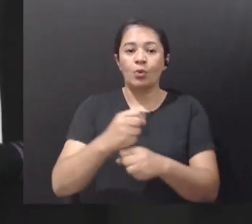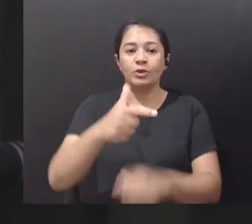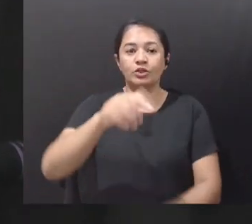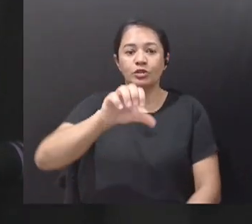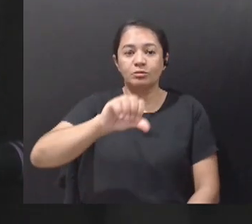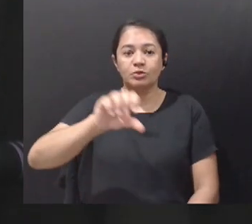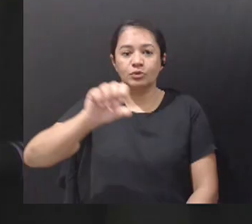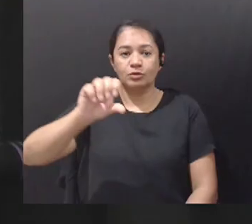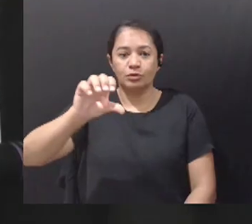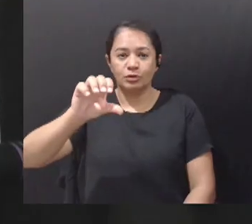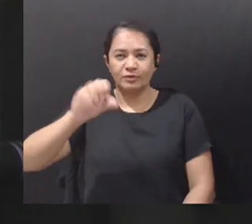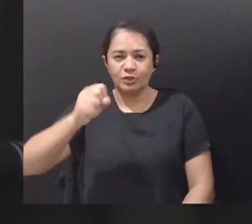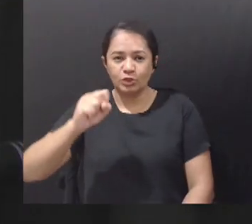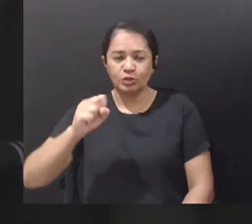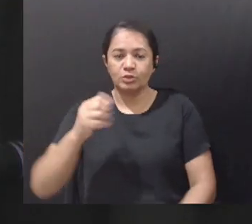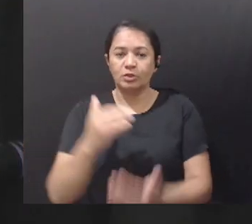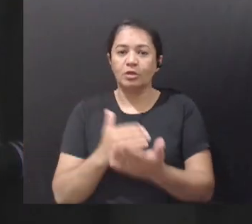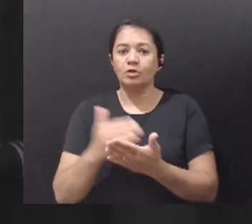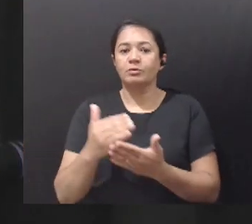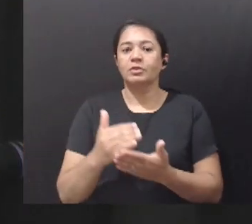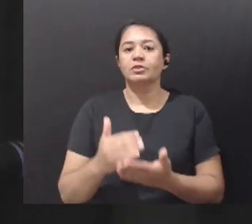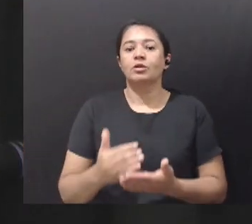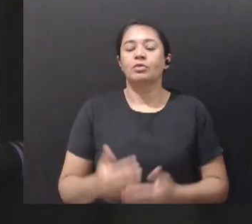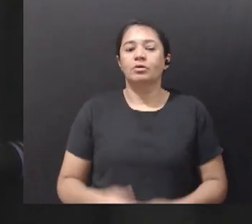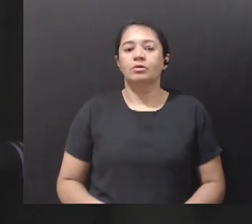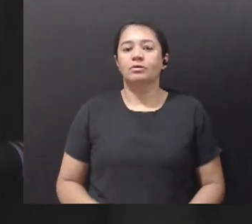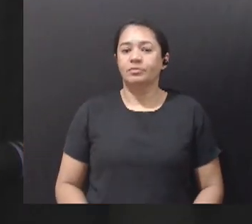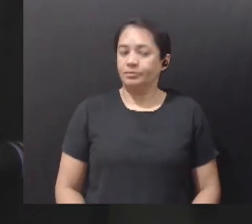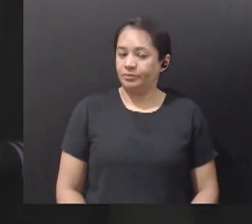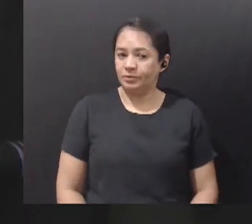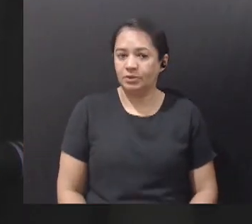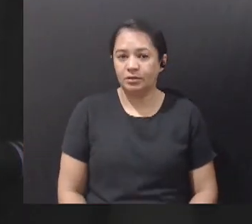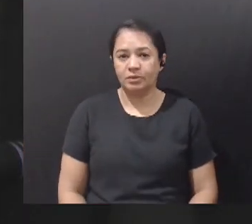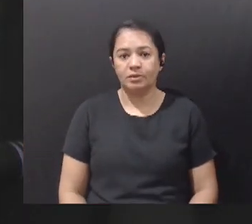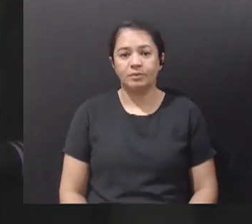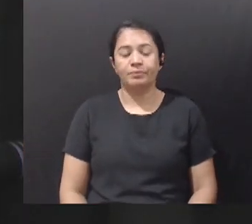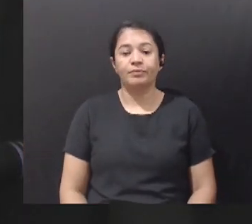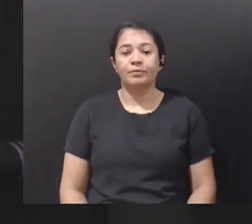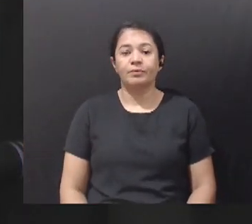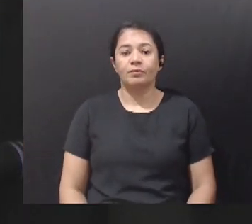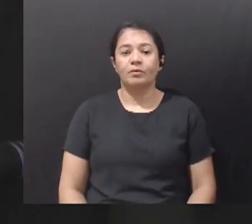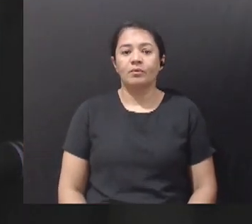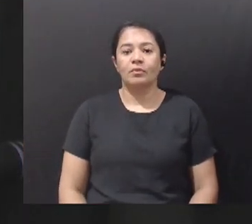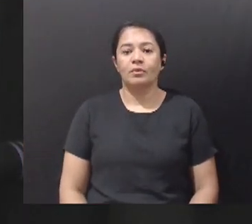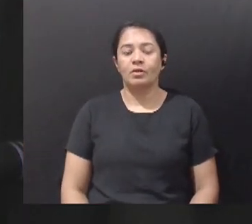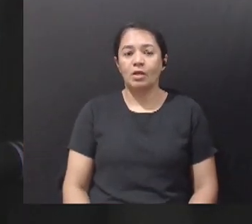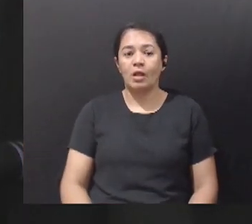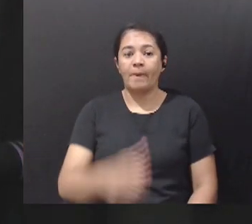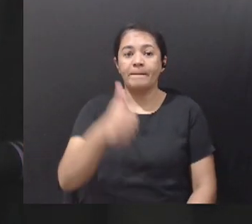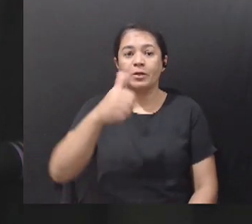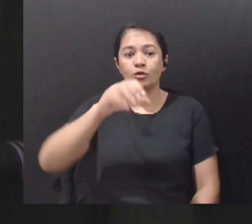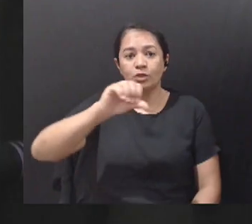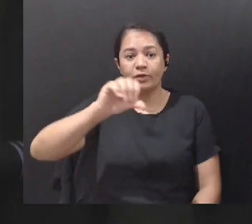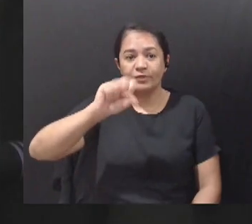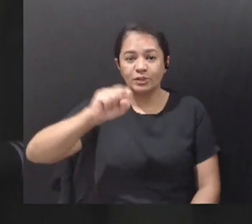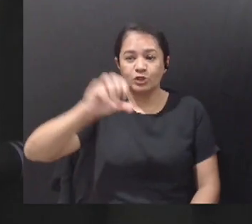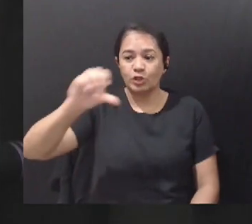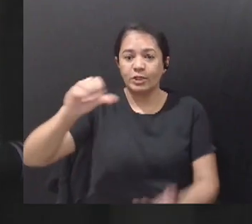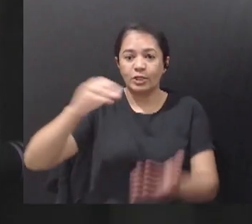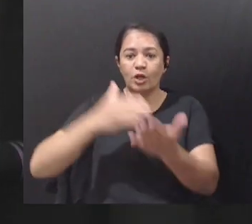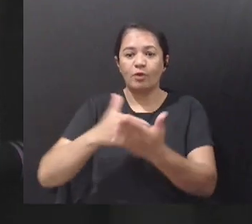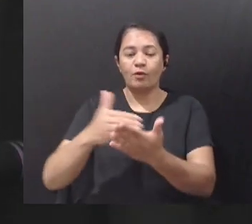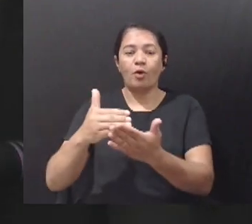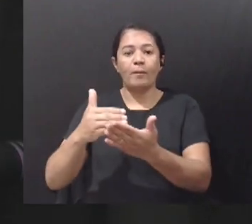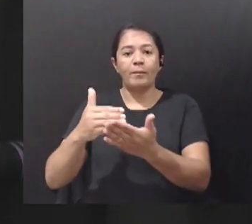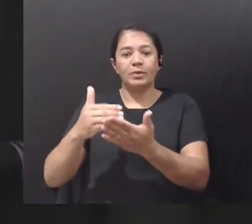Constituição, 87, mas depois 88 promulgada a Constituição Federal. 89 começa, então, a